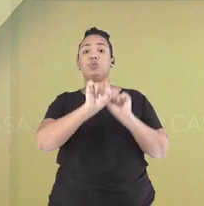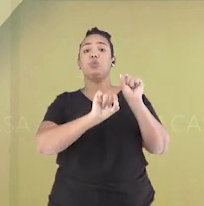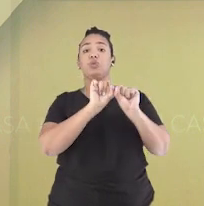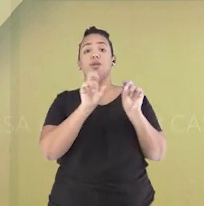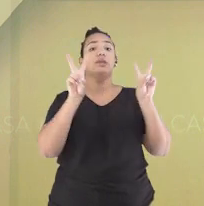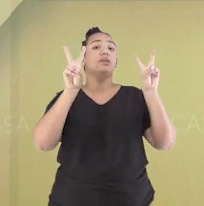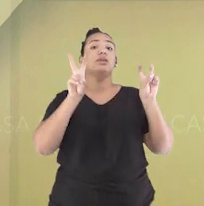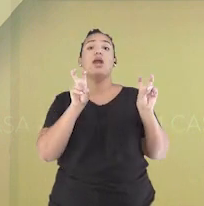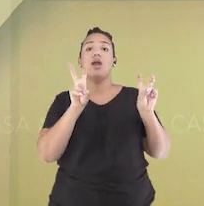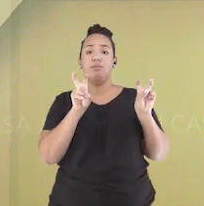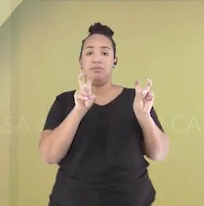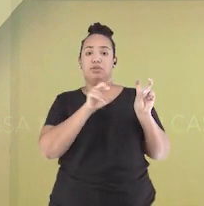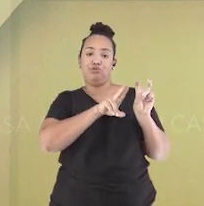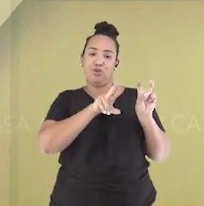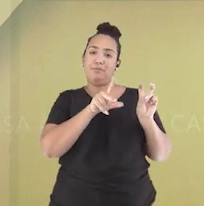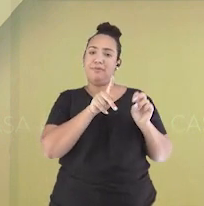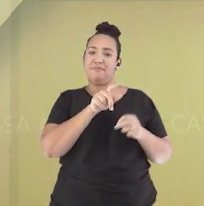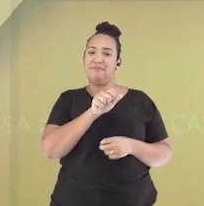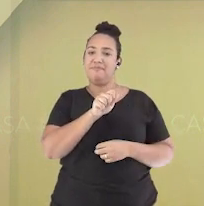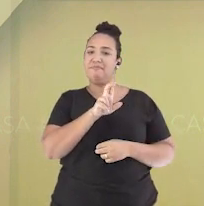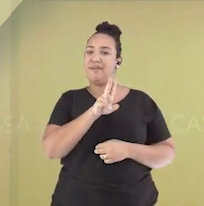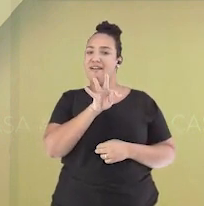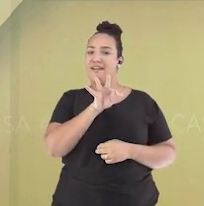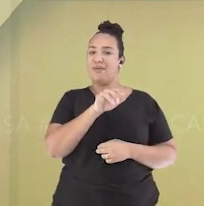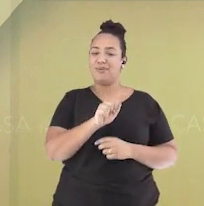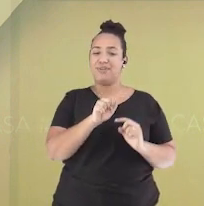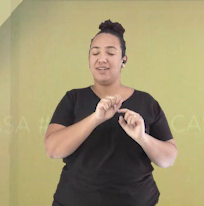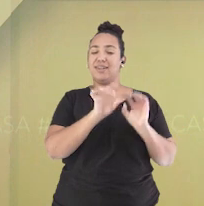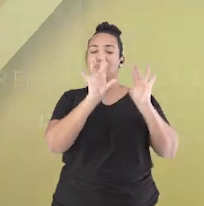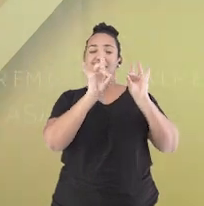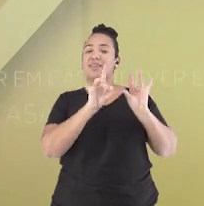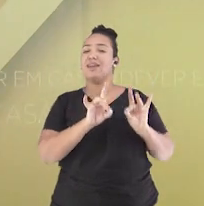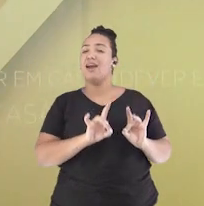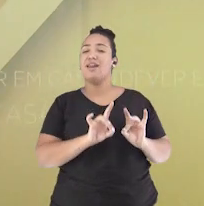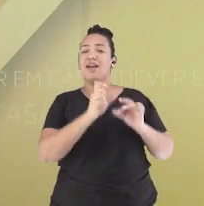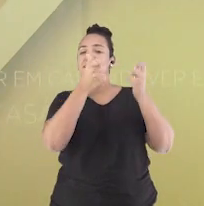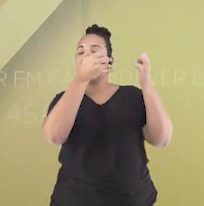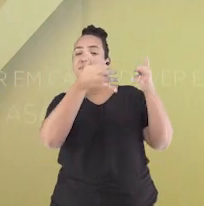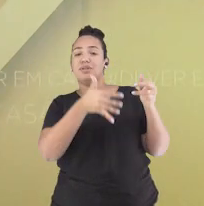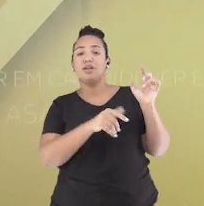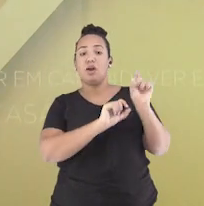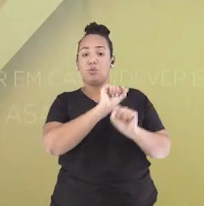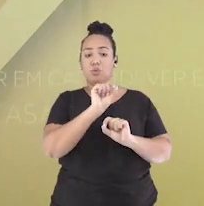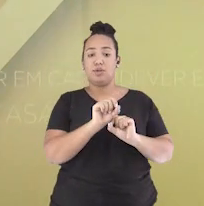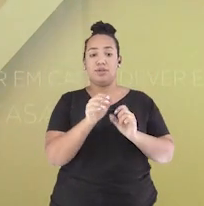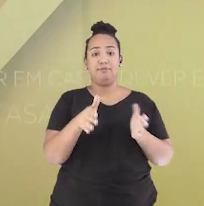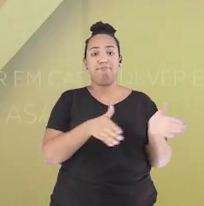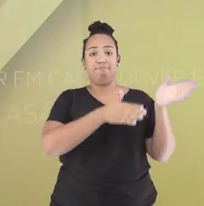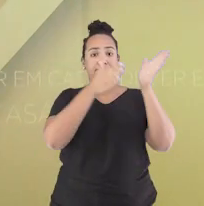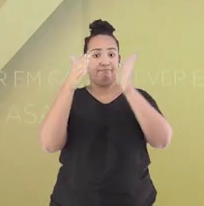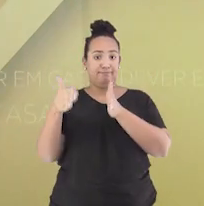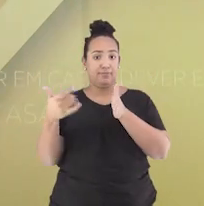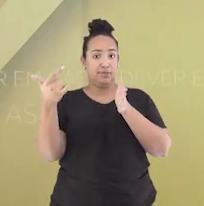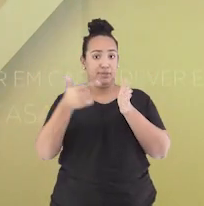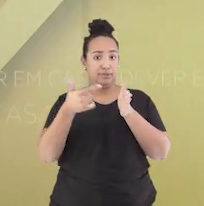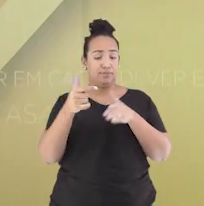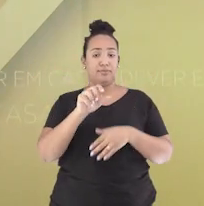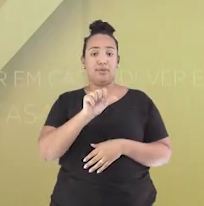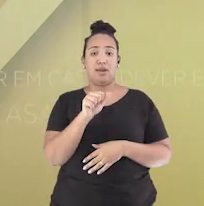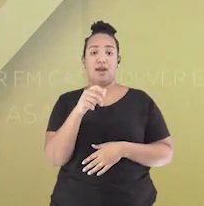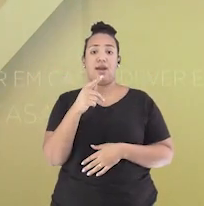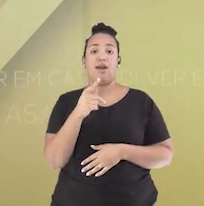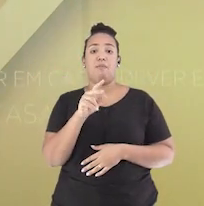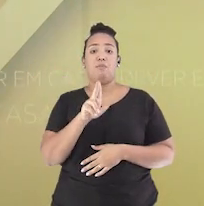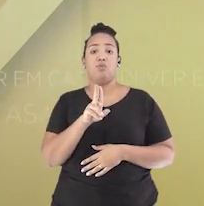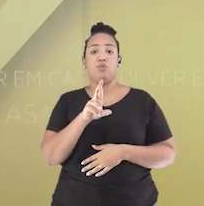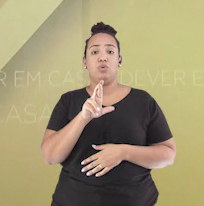seja, qual será o assunto, acontecimento a ser detalhado no texto. Após isso, temos a apuração, que é o